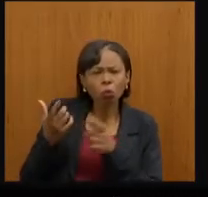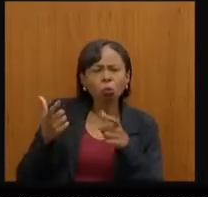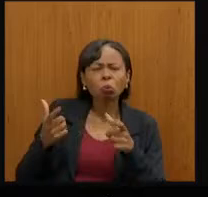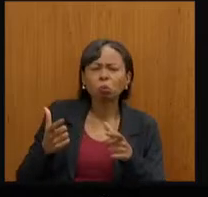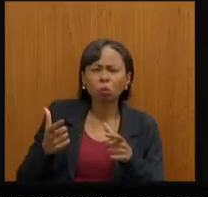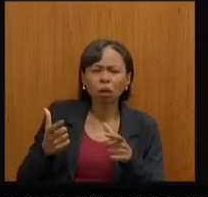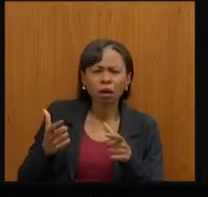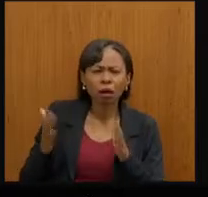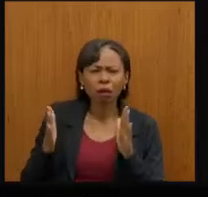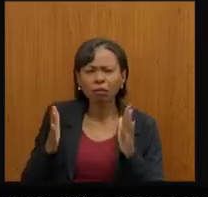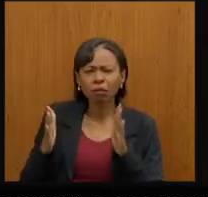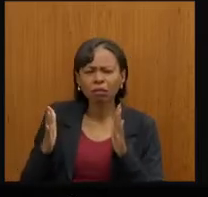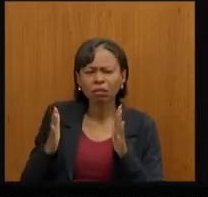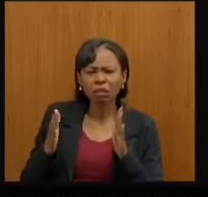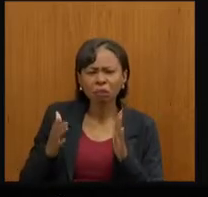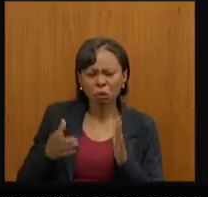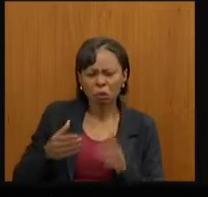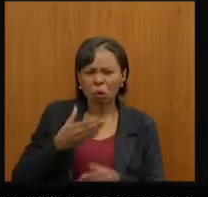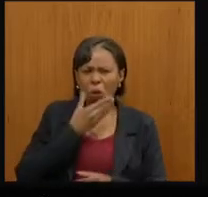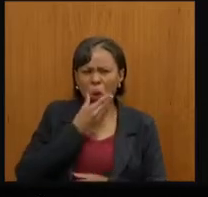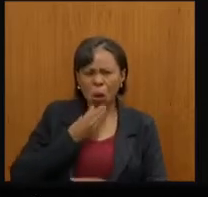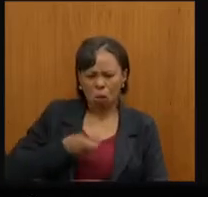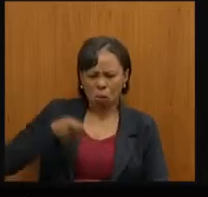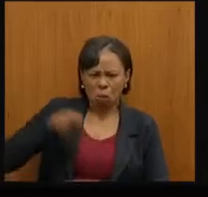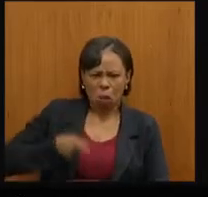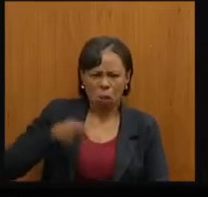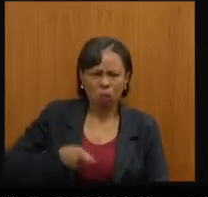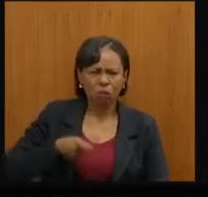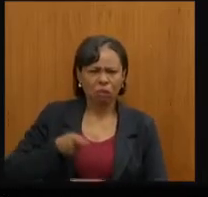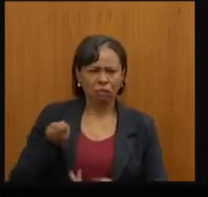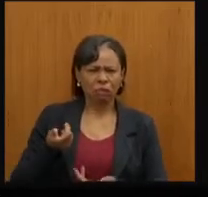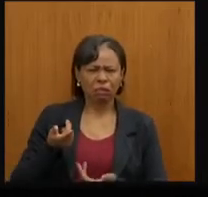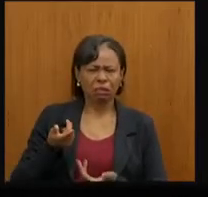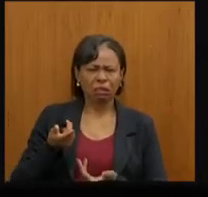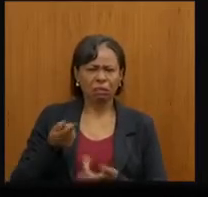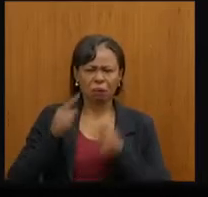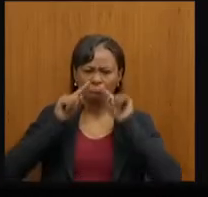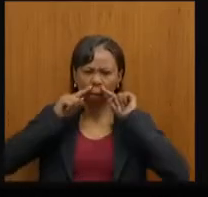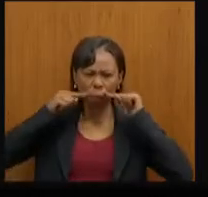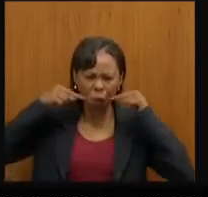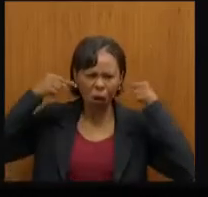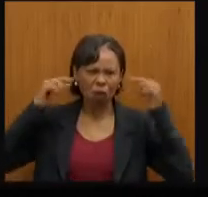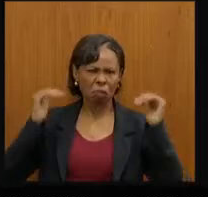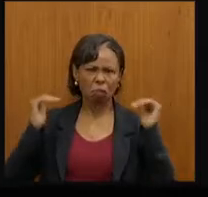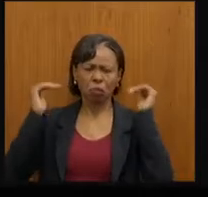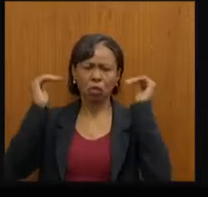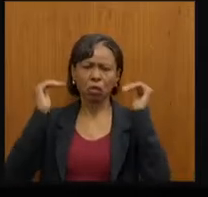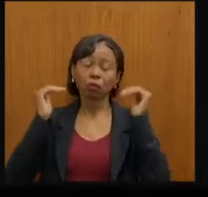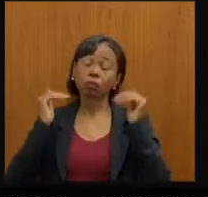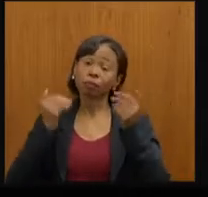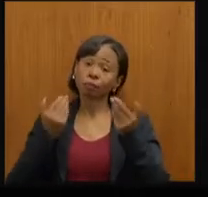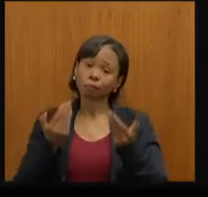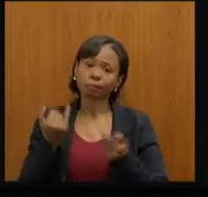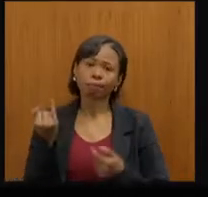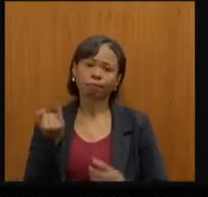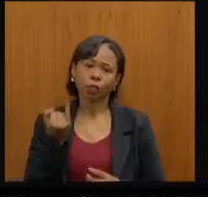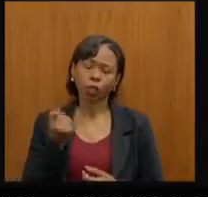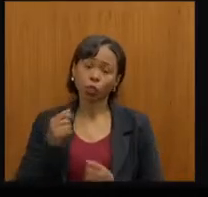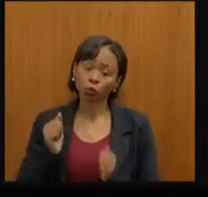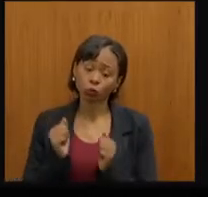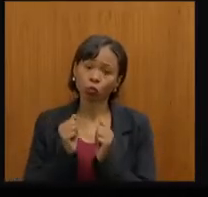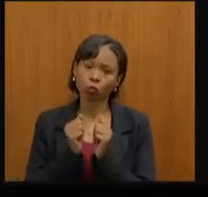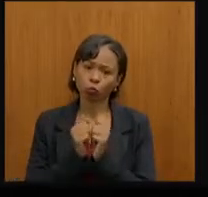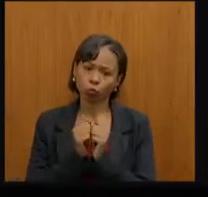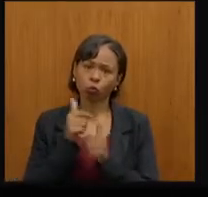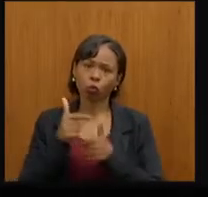artista patriarcal então a importância da gente trabalhar também junto